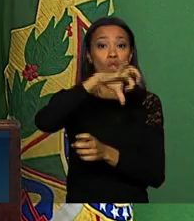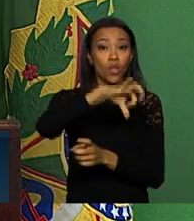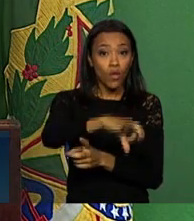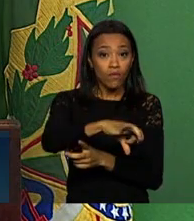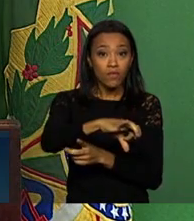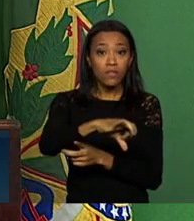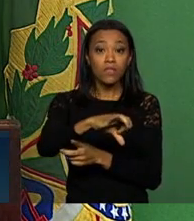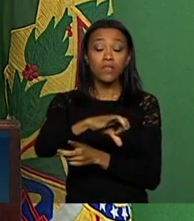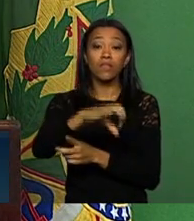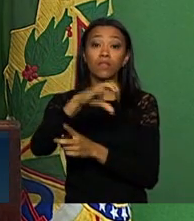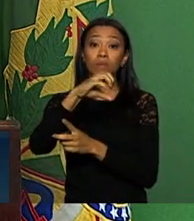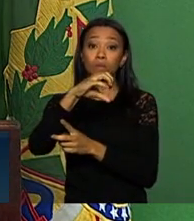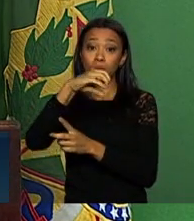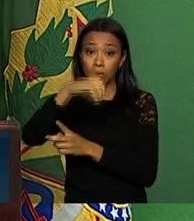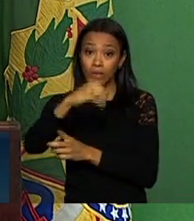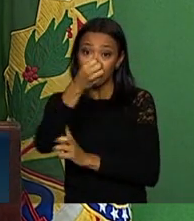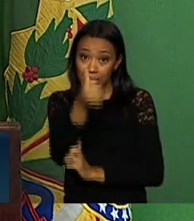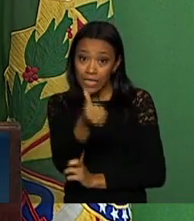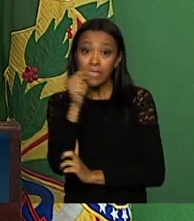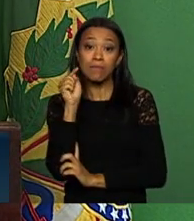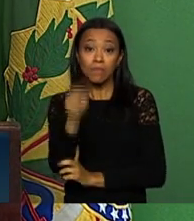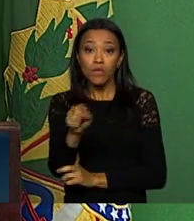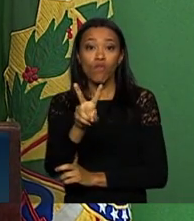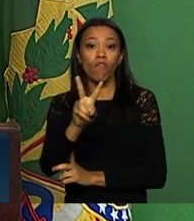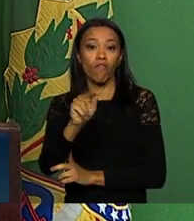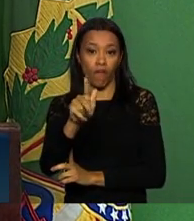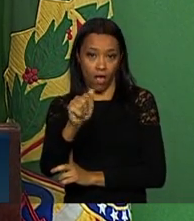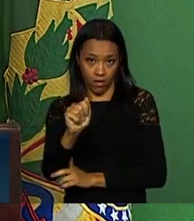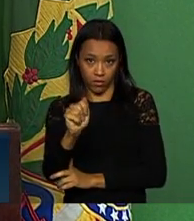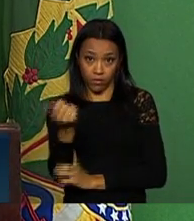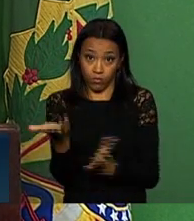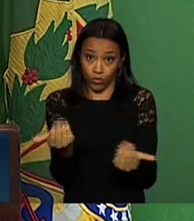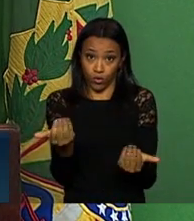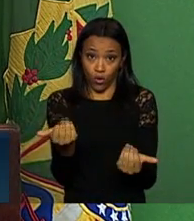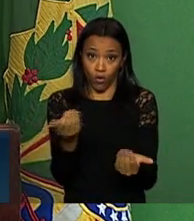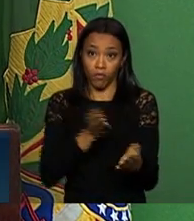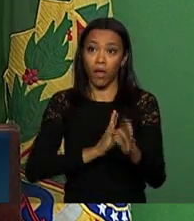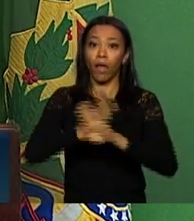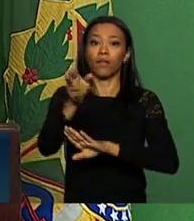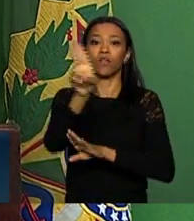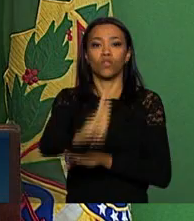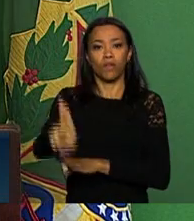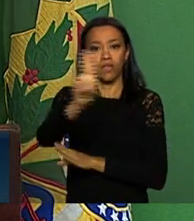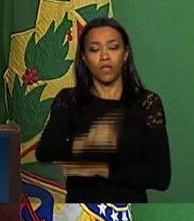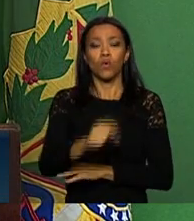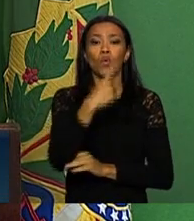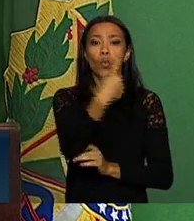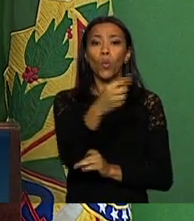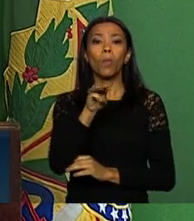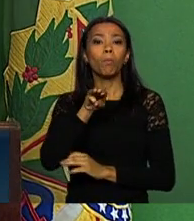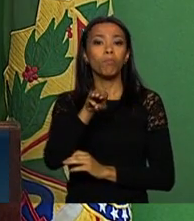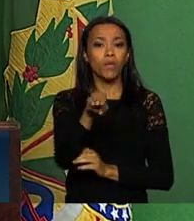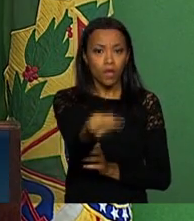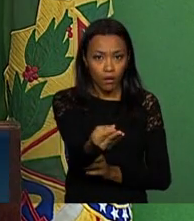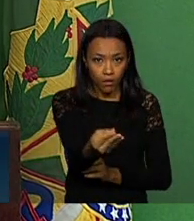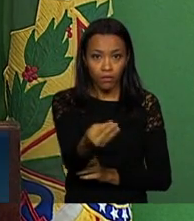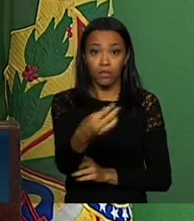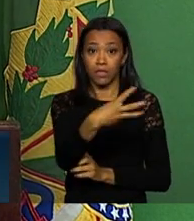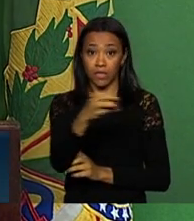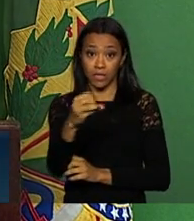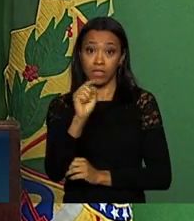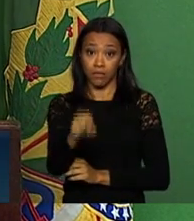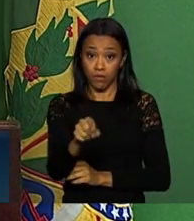novas vagas em universidades para os jovens Nós abrimos 1300.000 vagas no